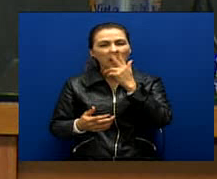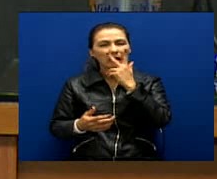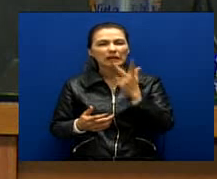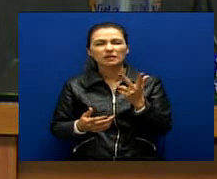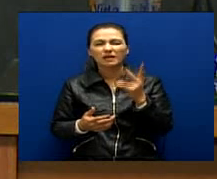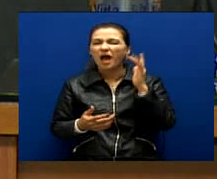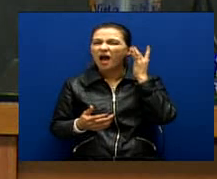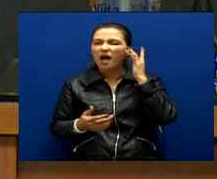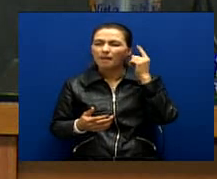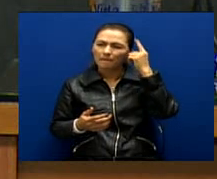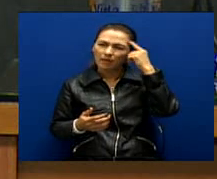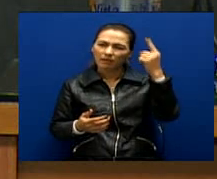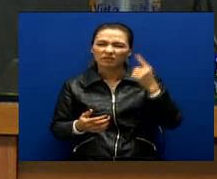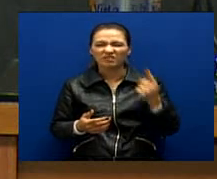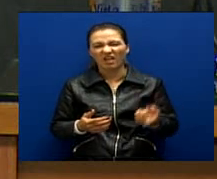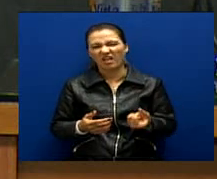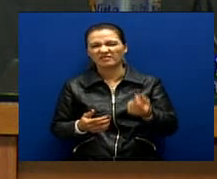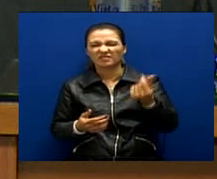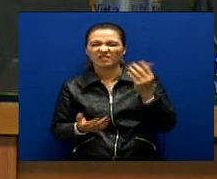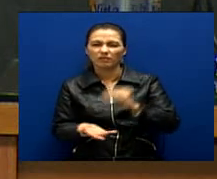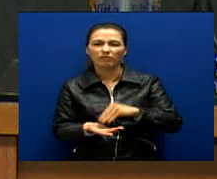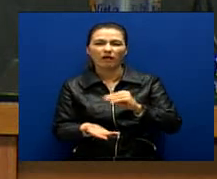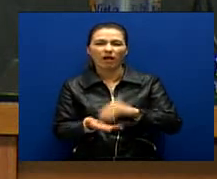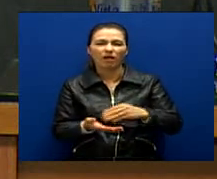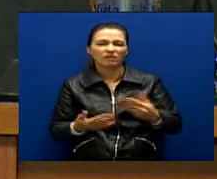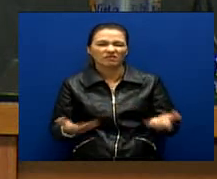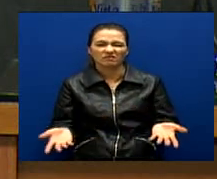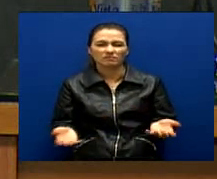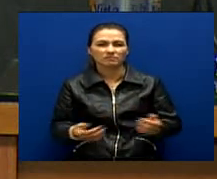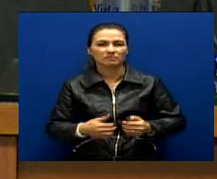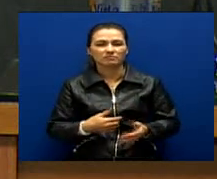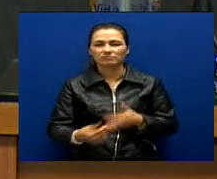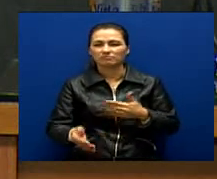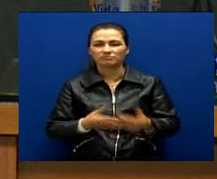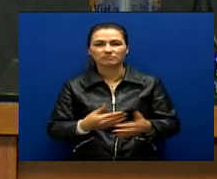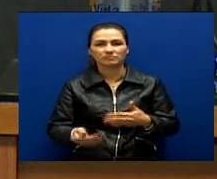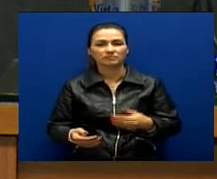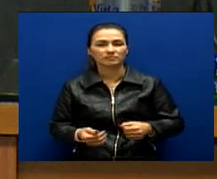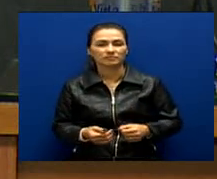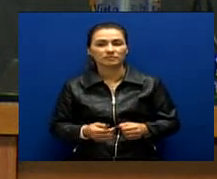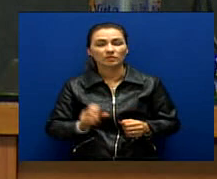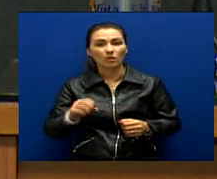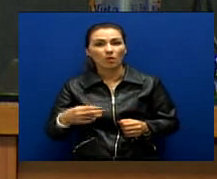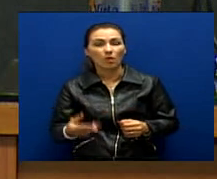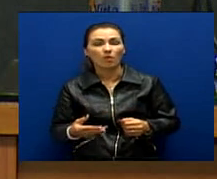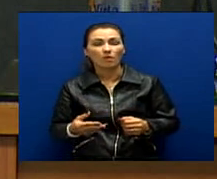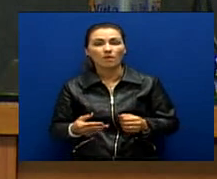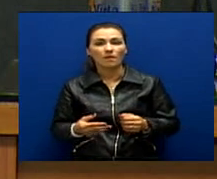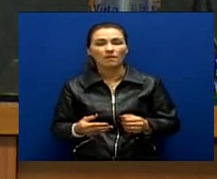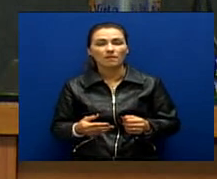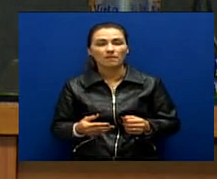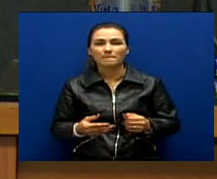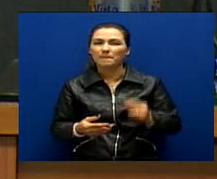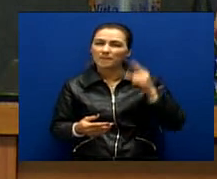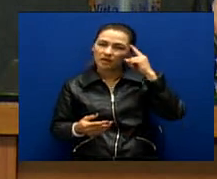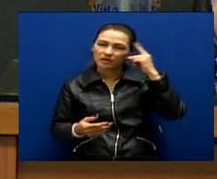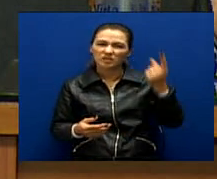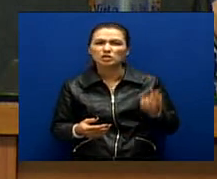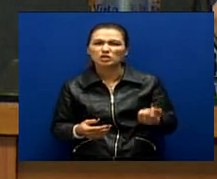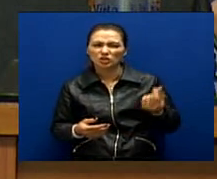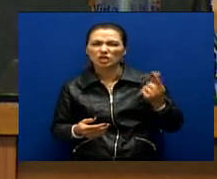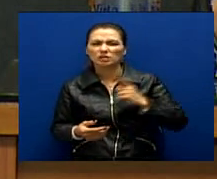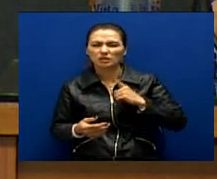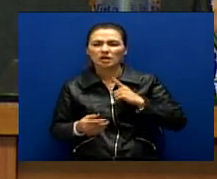eu tenho certeza que não foi sua intenção mas falar falta gestão parece que já tem o dinheiro suficiente não precisa nem brigar por exemplo não têm